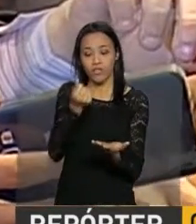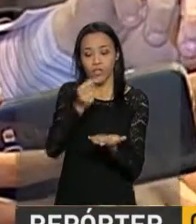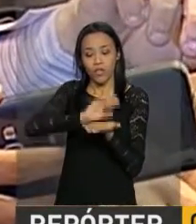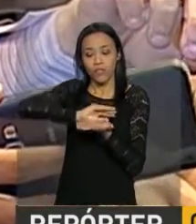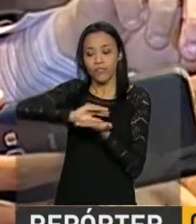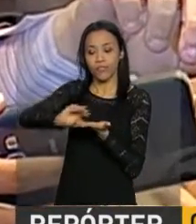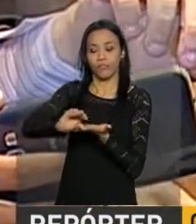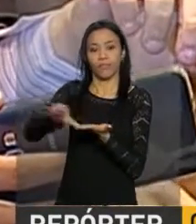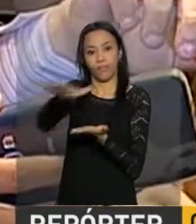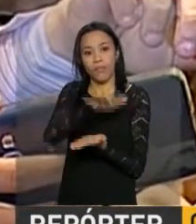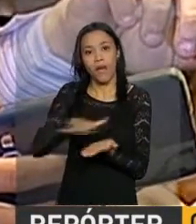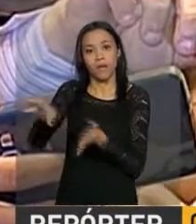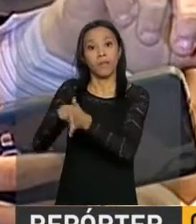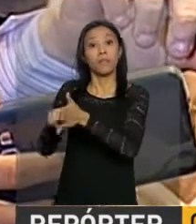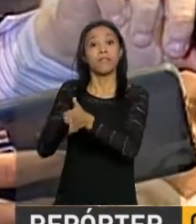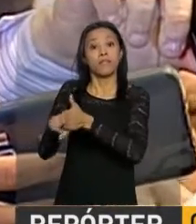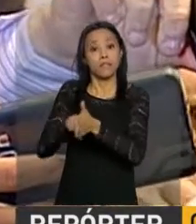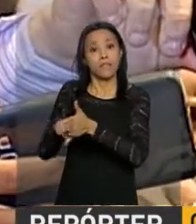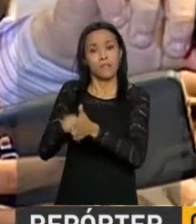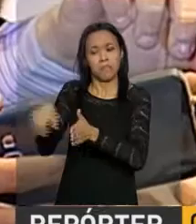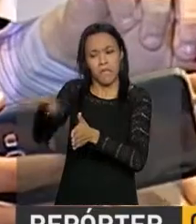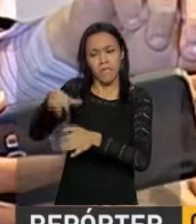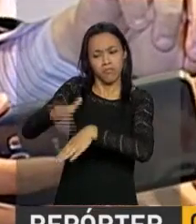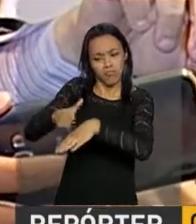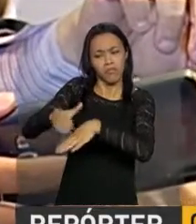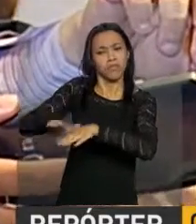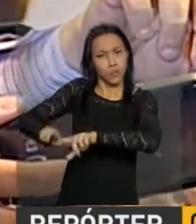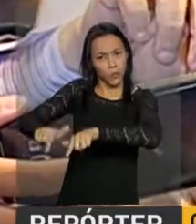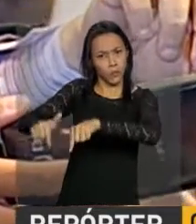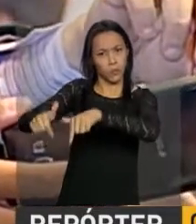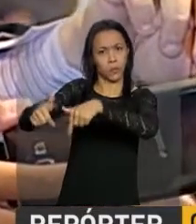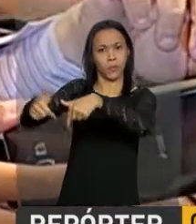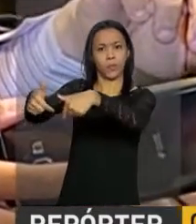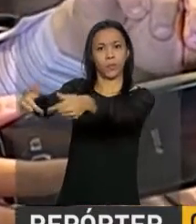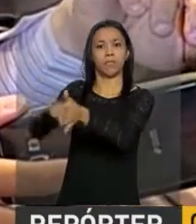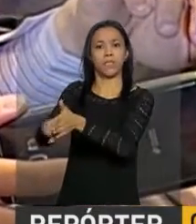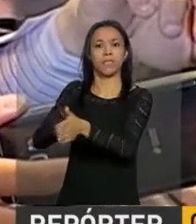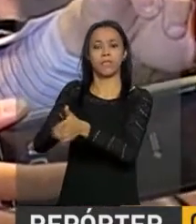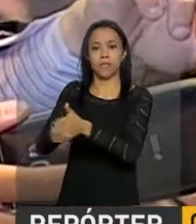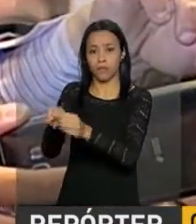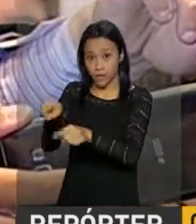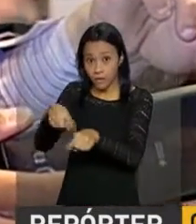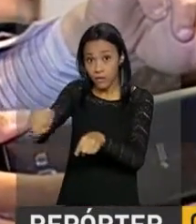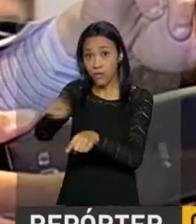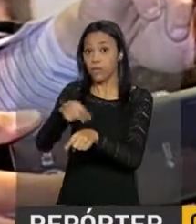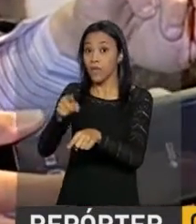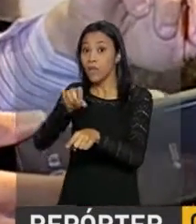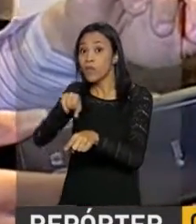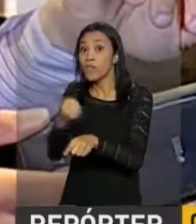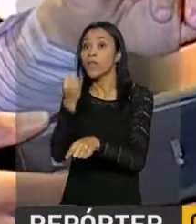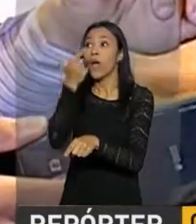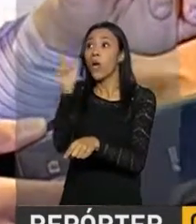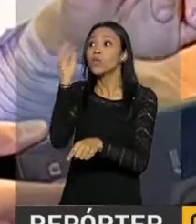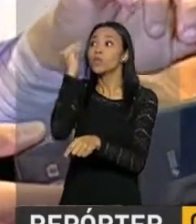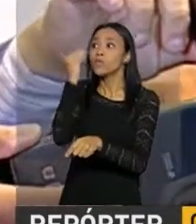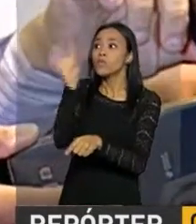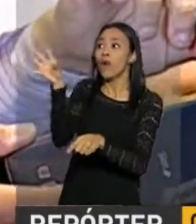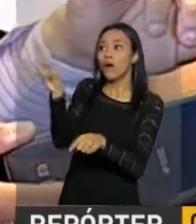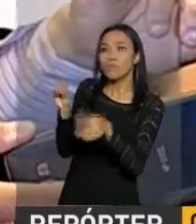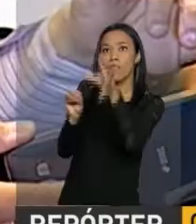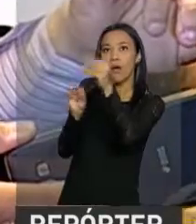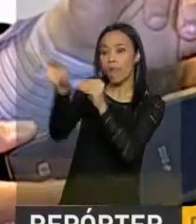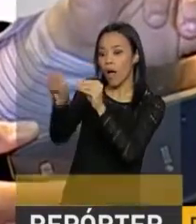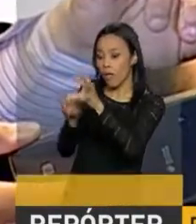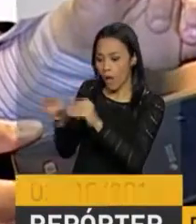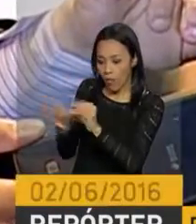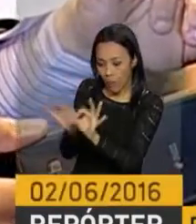científica para que ela possa dar continuidade aos seus estudos, aproveitar resultados de estudos anteriores e, com isso, caminharmos para